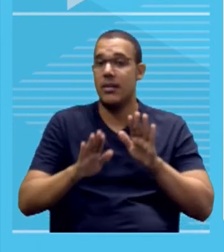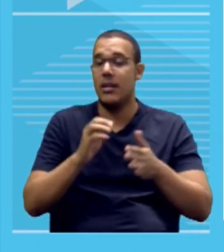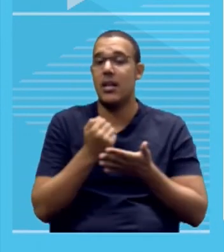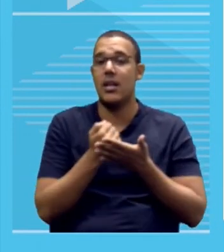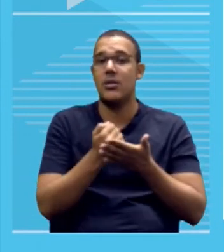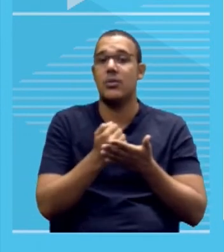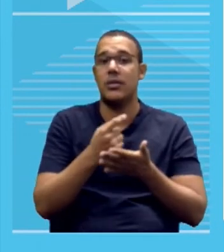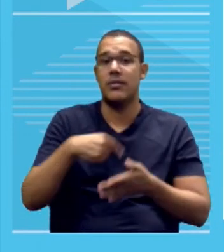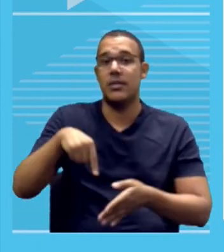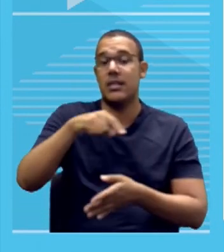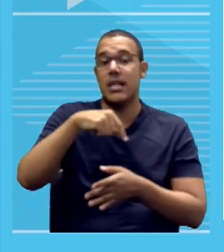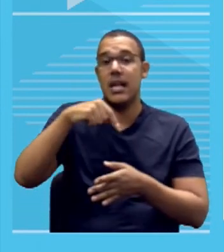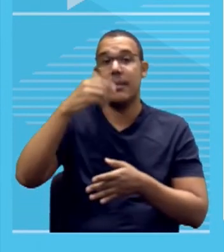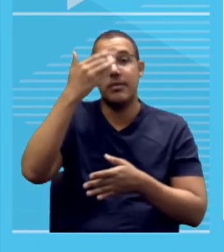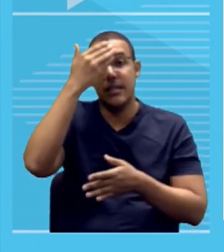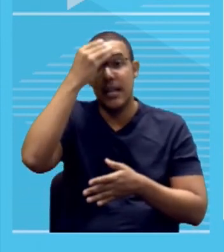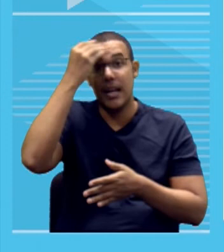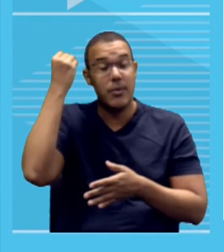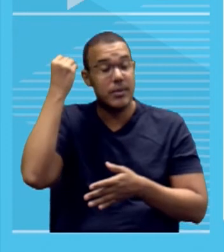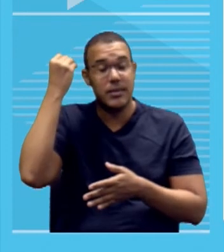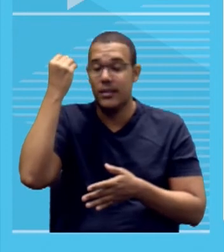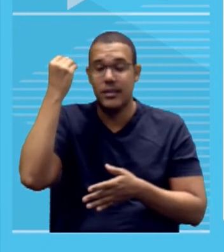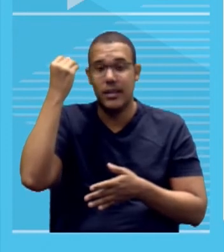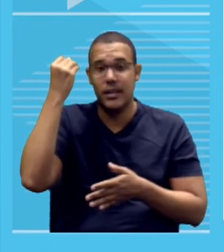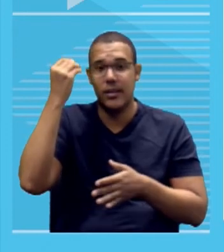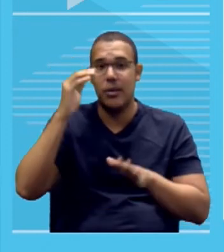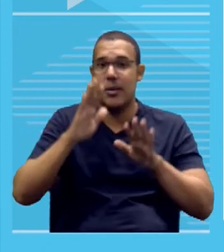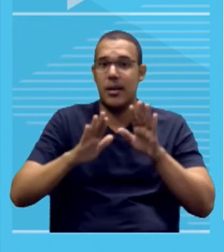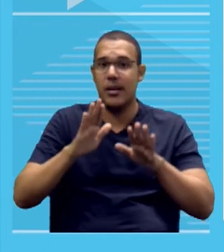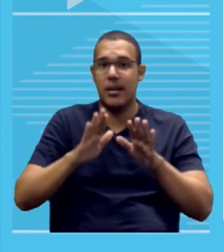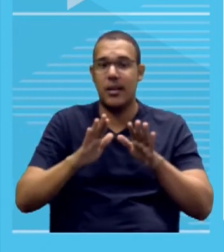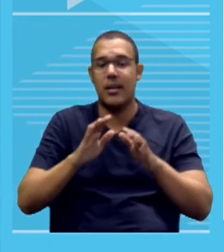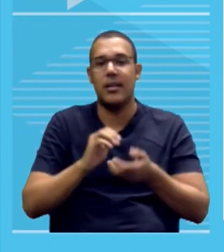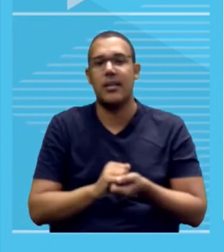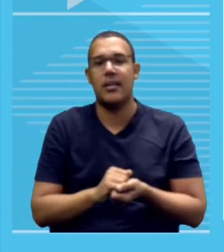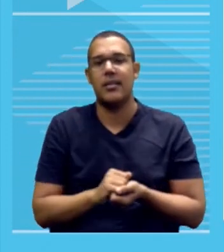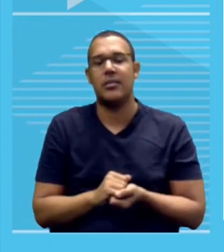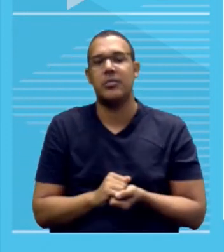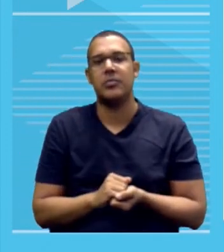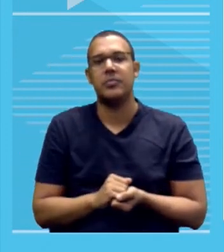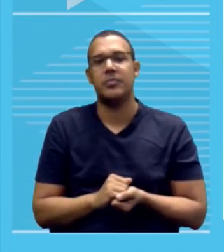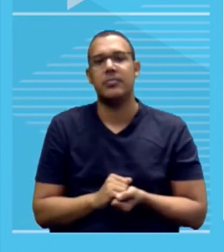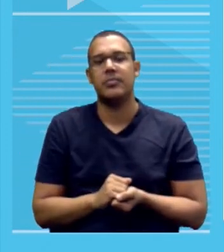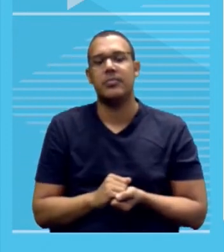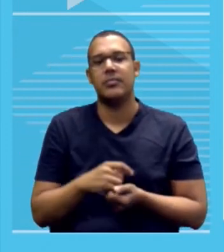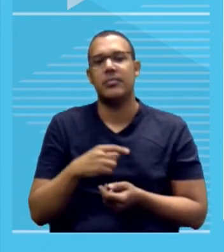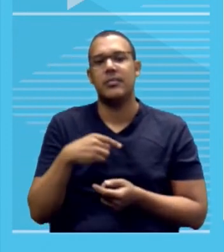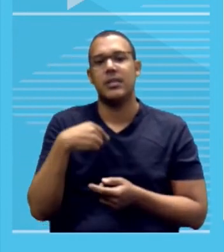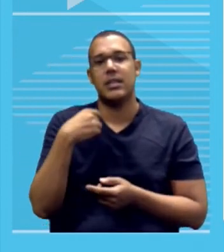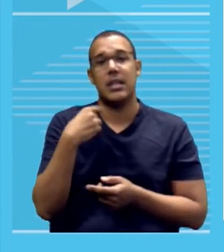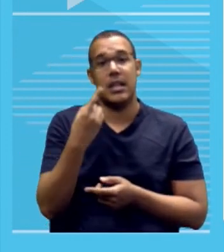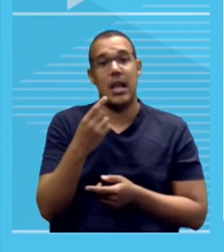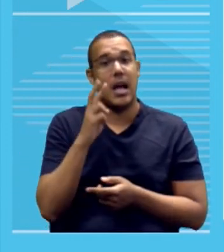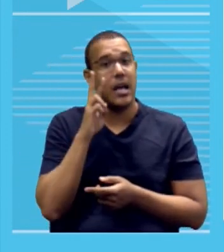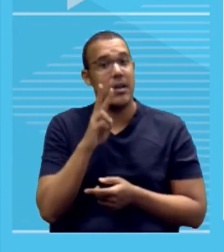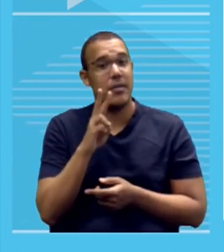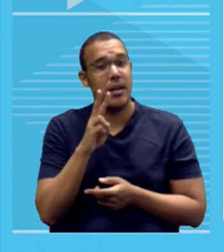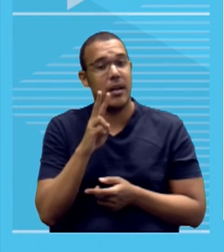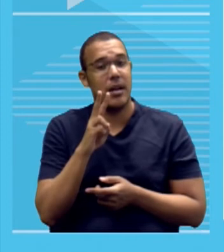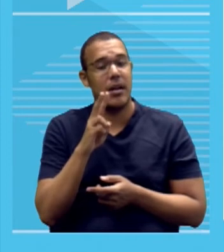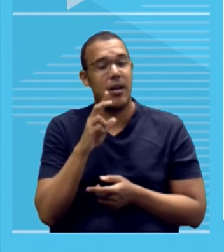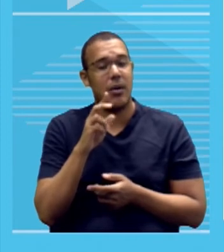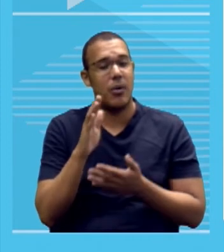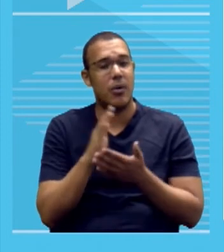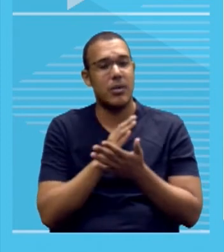para você não esquecer ou melhor para você esquecer e ir lá depois e perceber aquilo que você deve